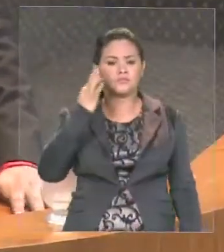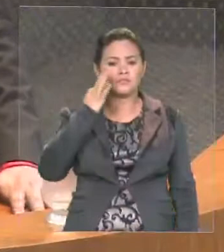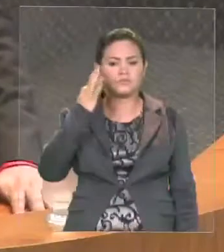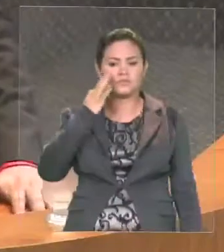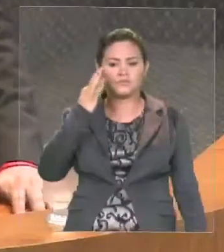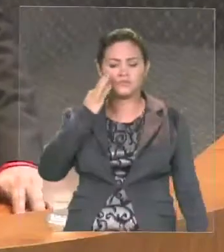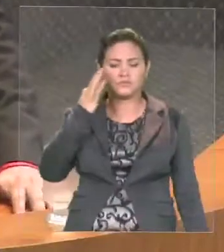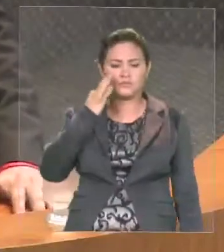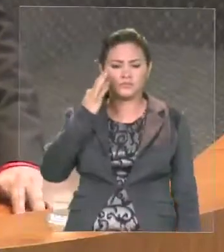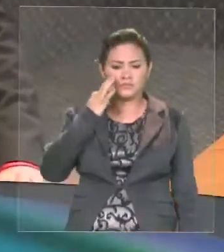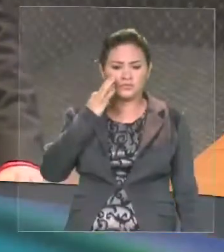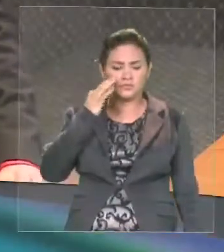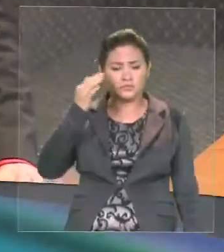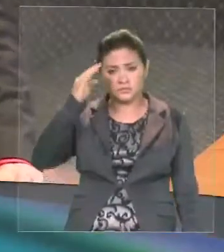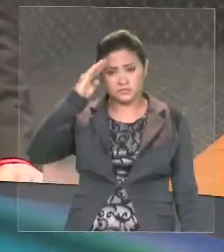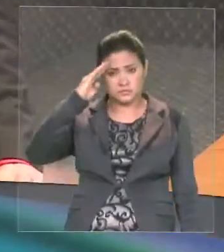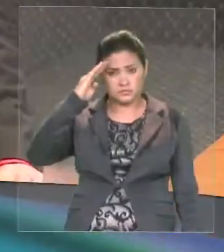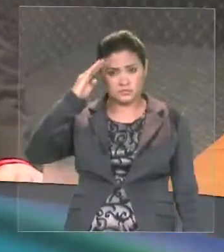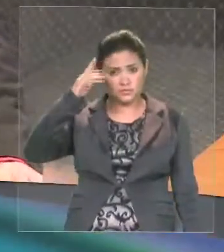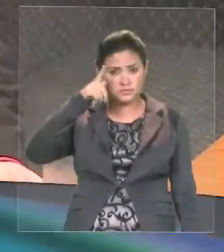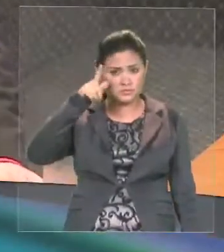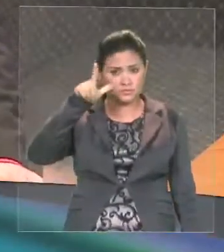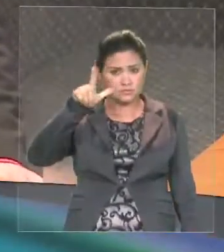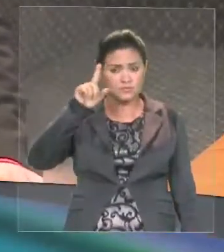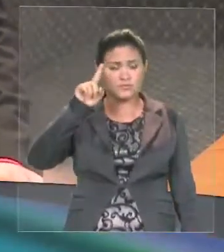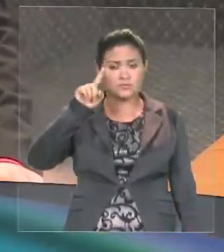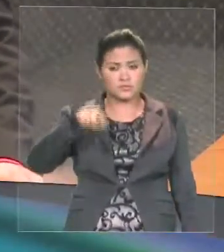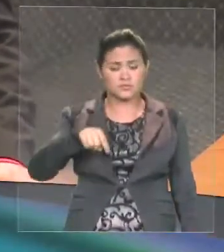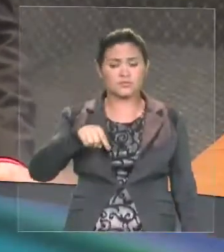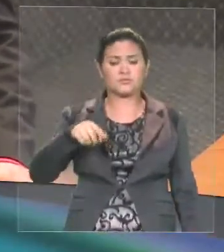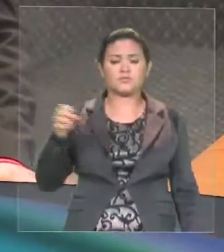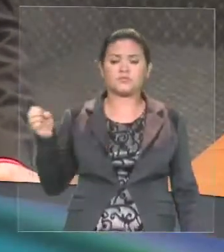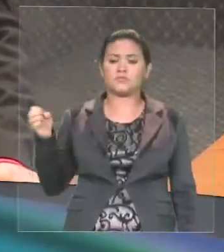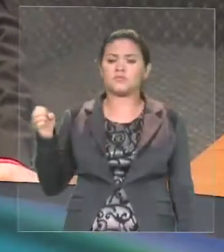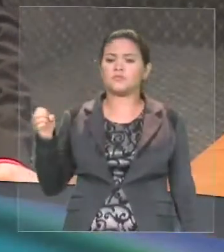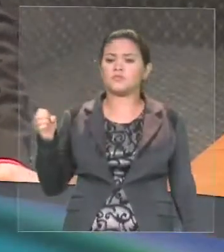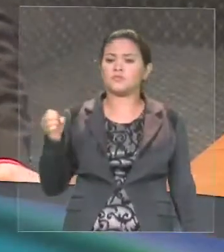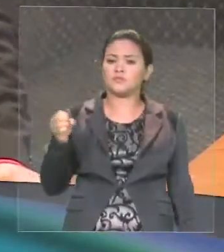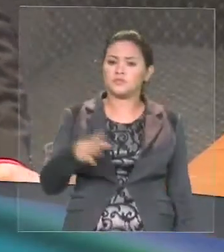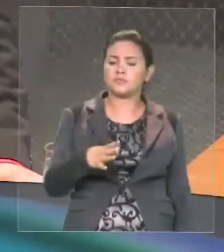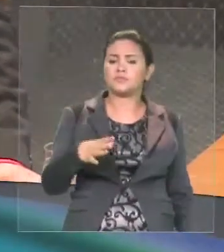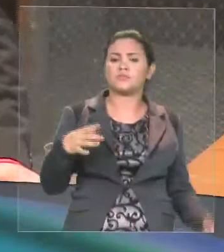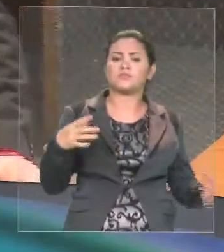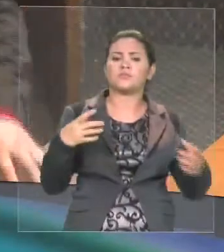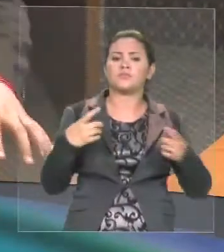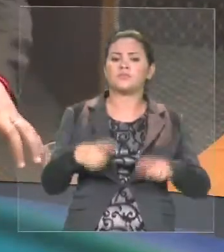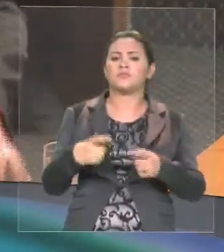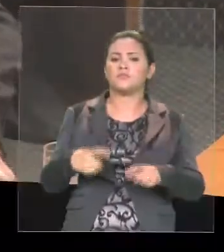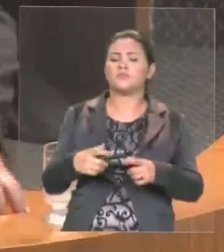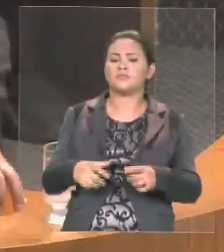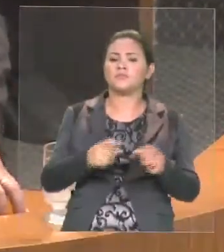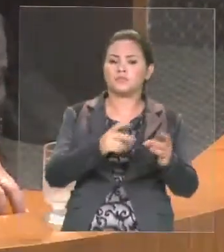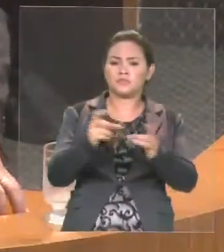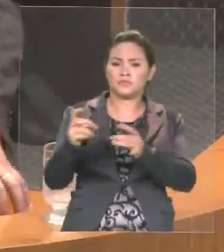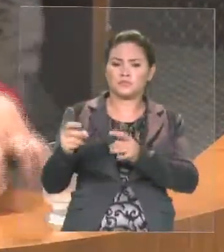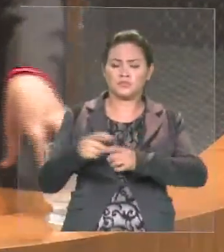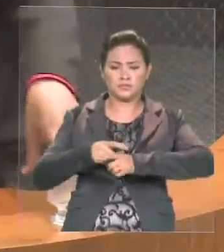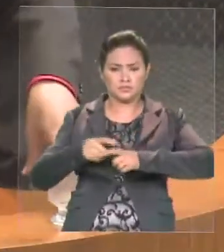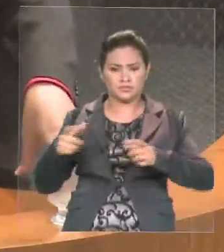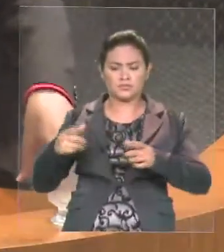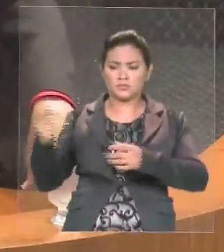ganho principal é a possibilidade de atrair novos centros de distribuição para o